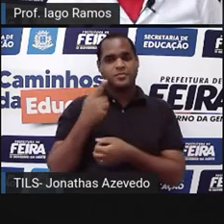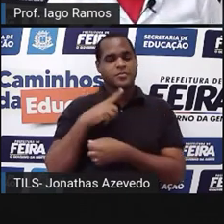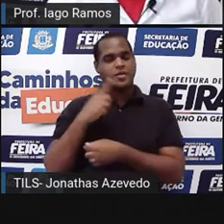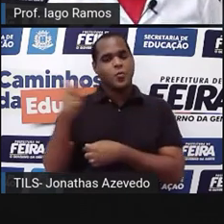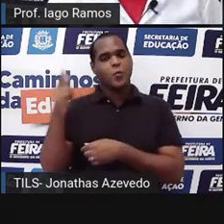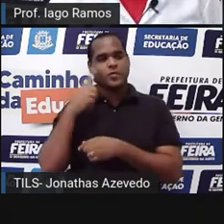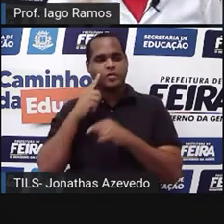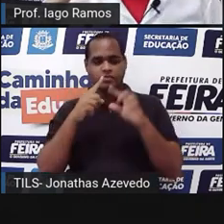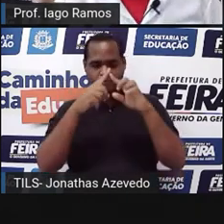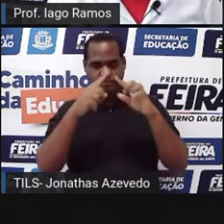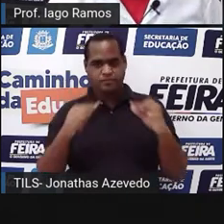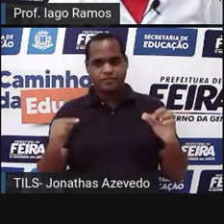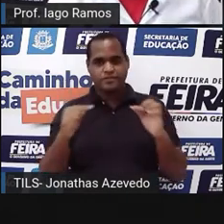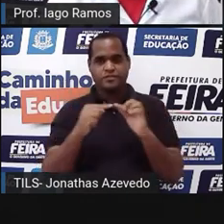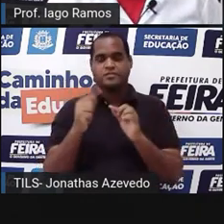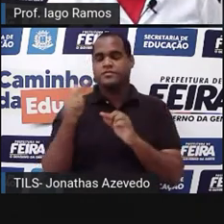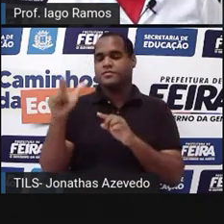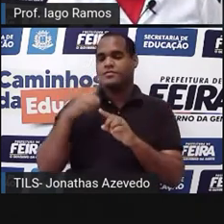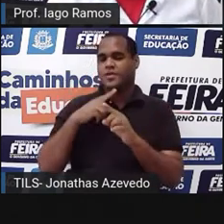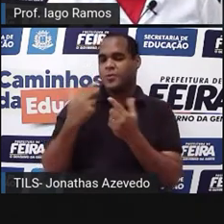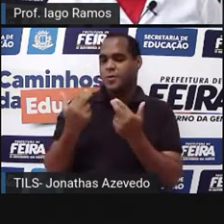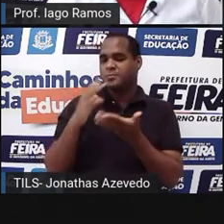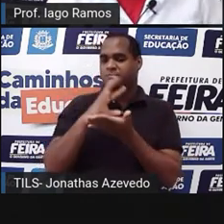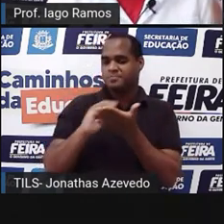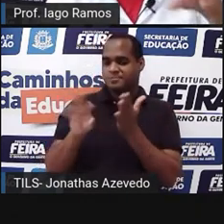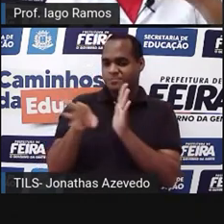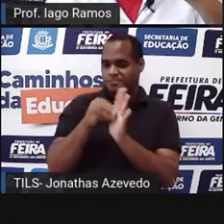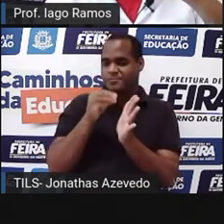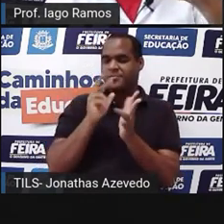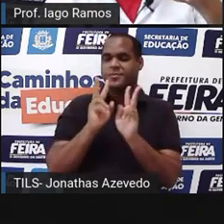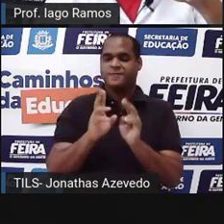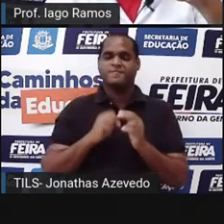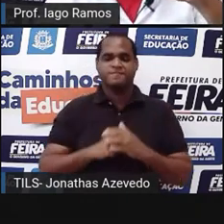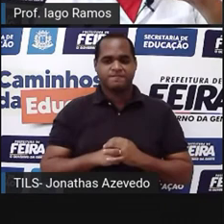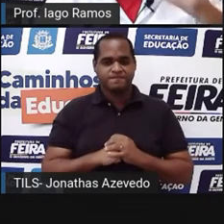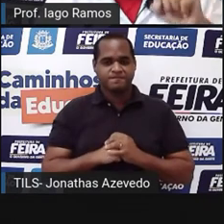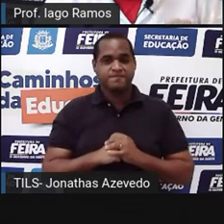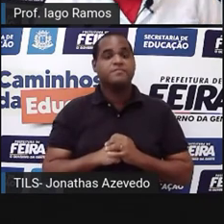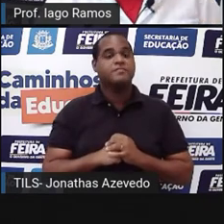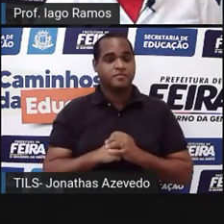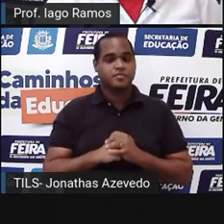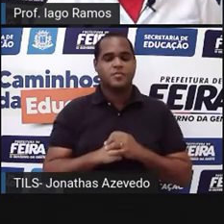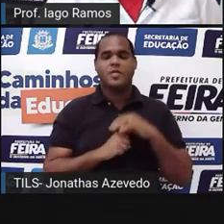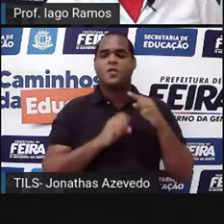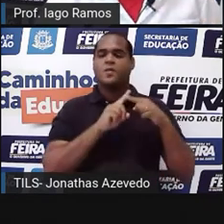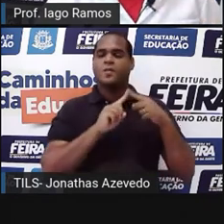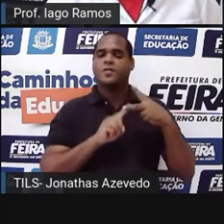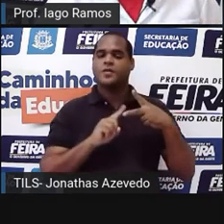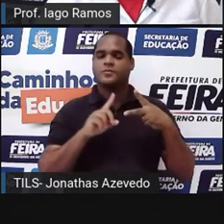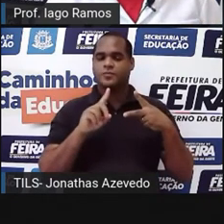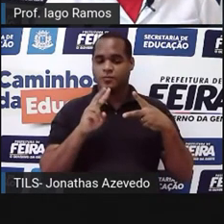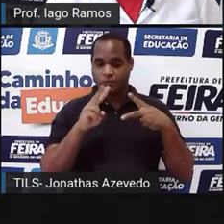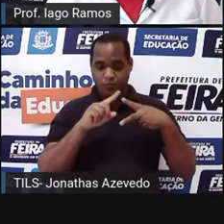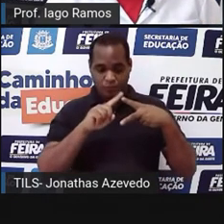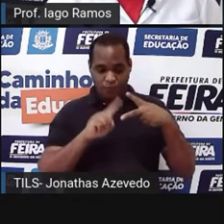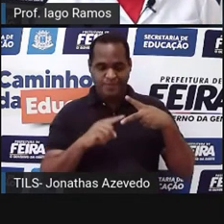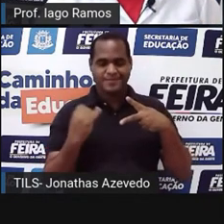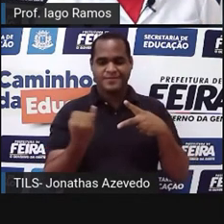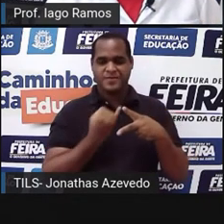acontece nos outros dois, tá bom? Então, aconteceu duas coisas interessantes aqui,